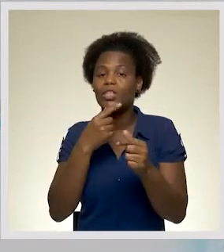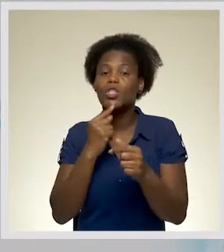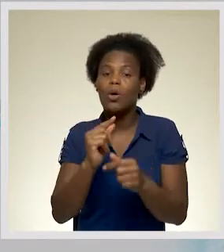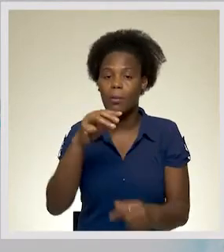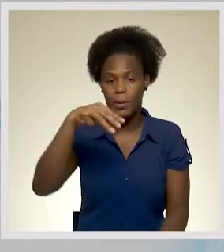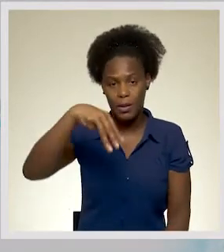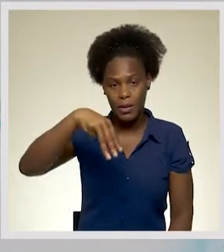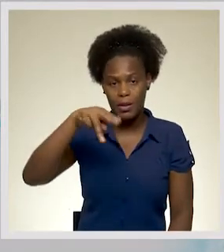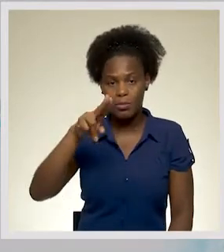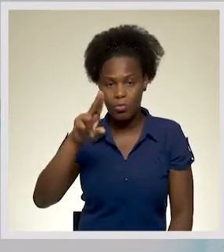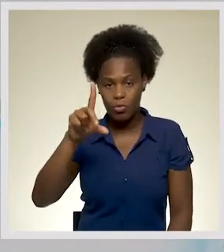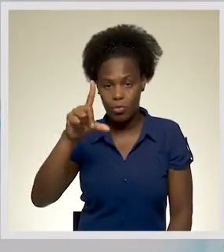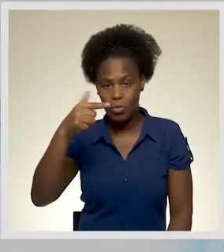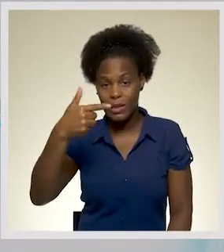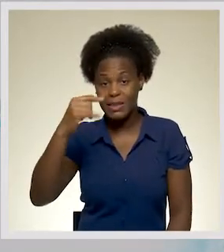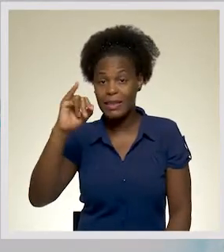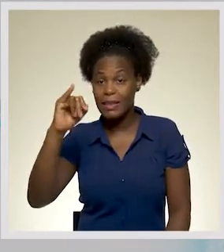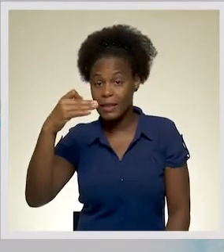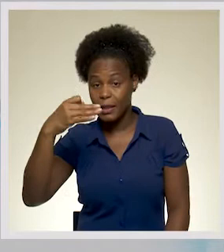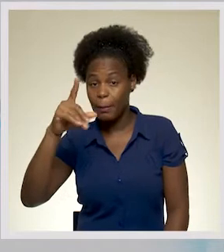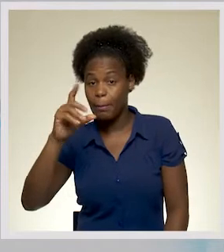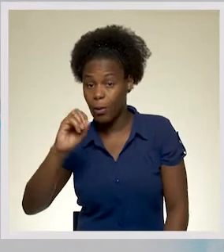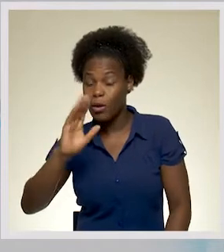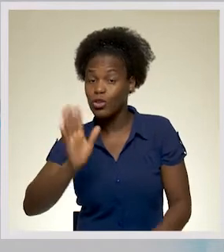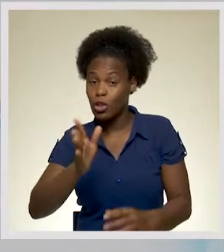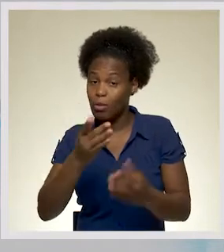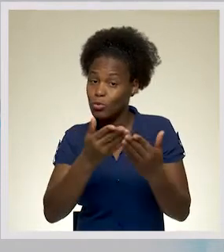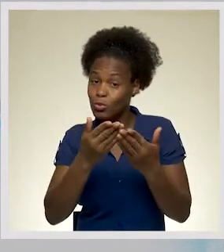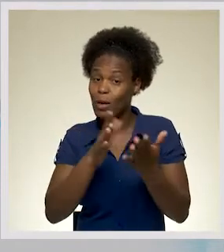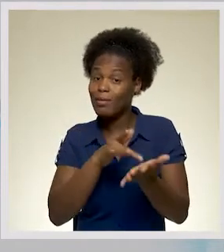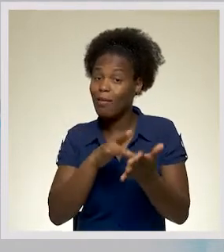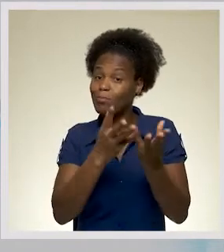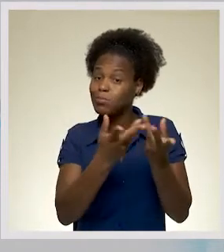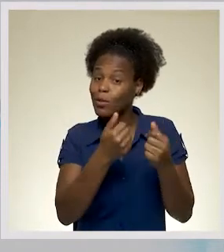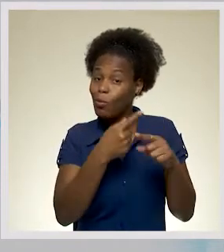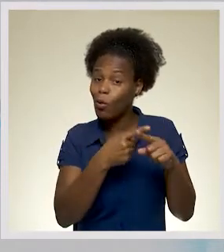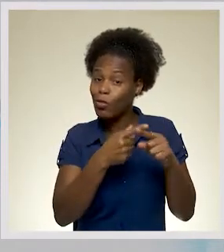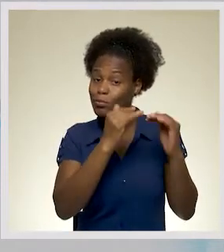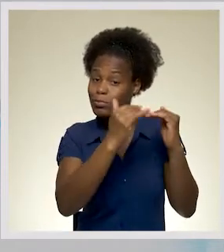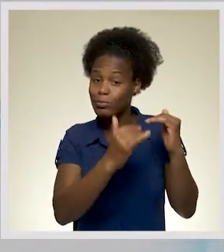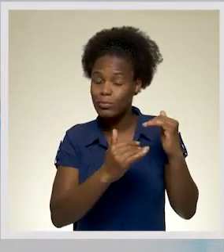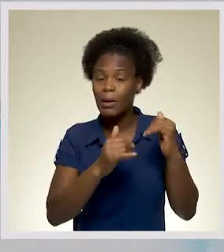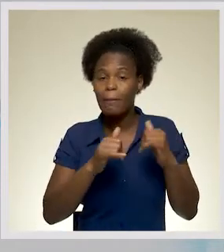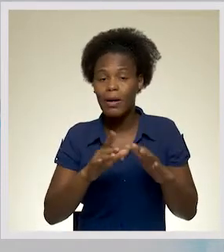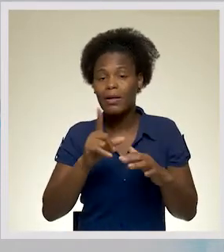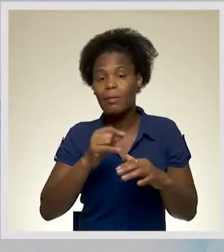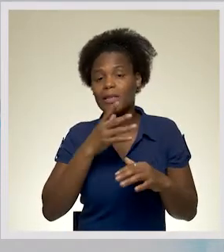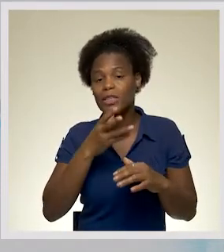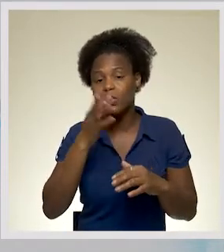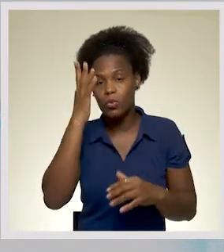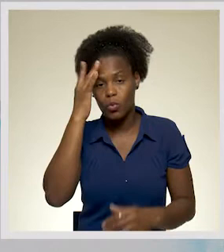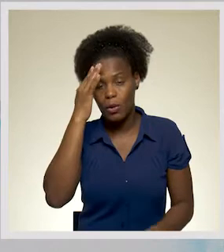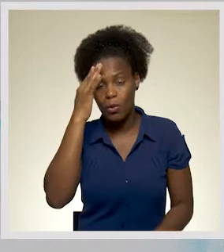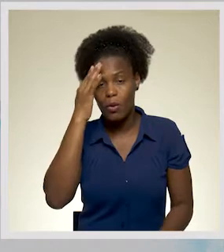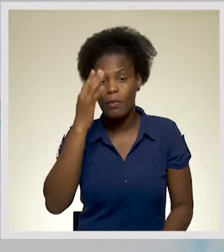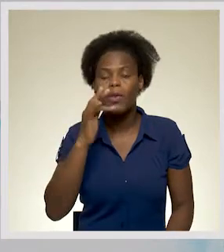tabuada. Mas também refere-se a um número multiplicativo, não é? O número de vezes que